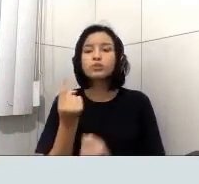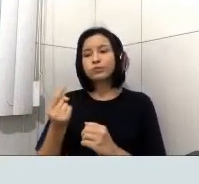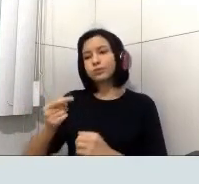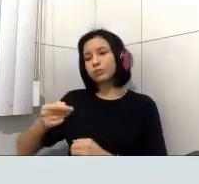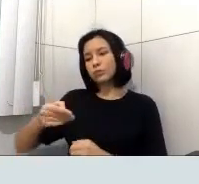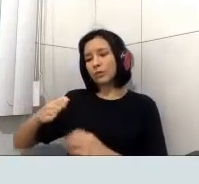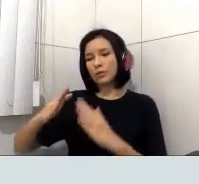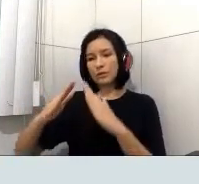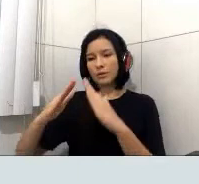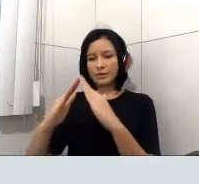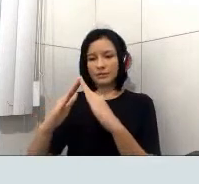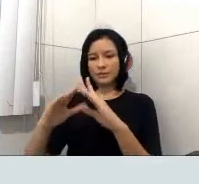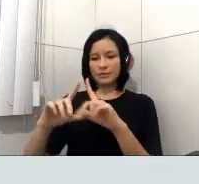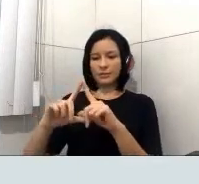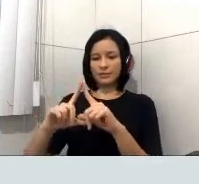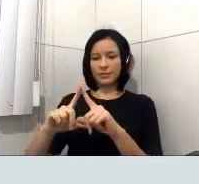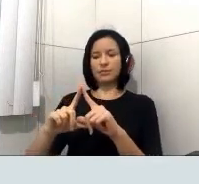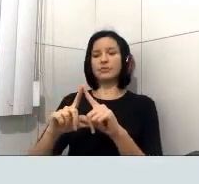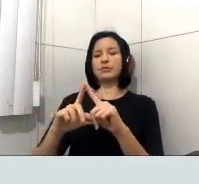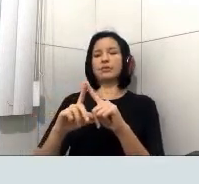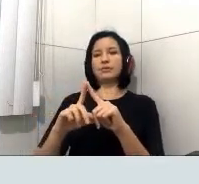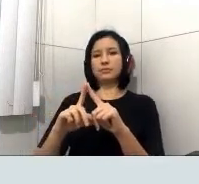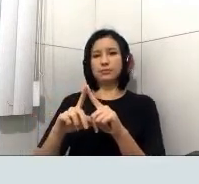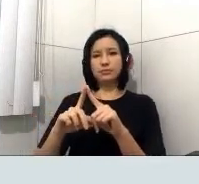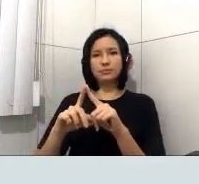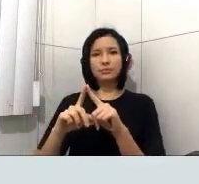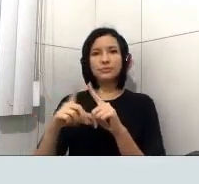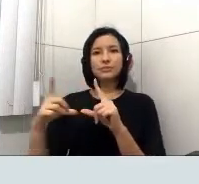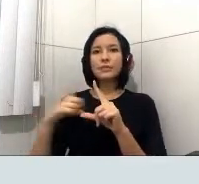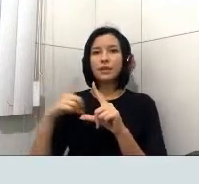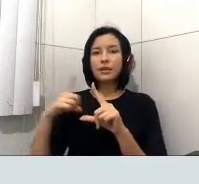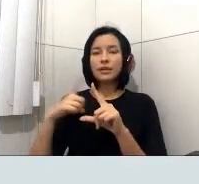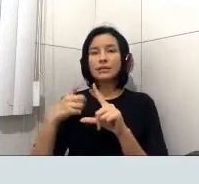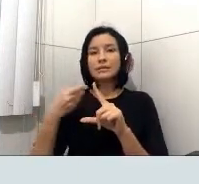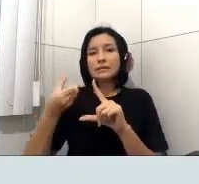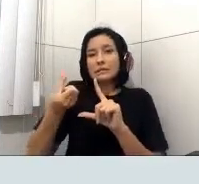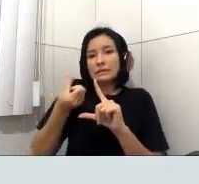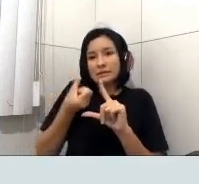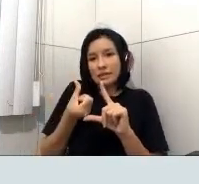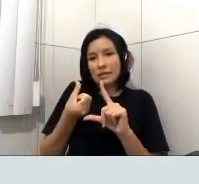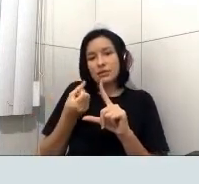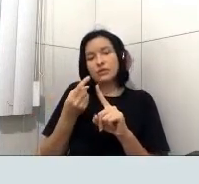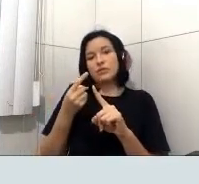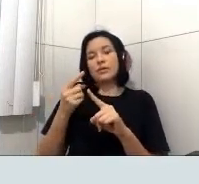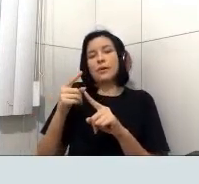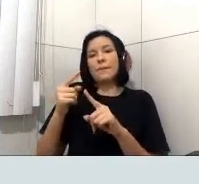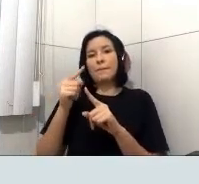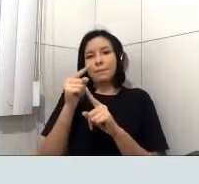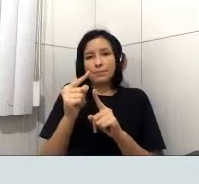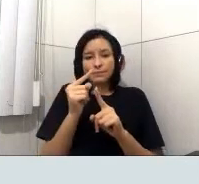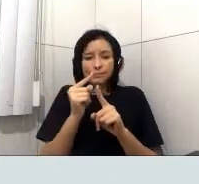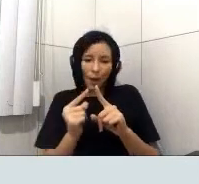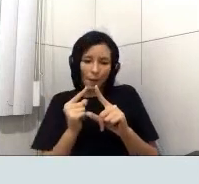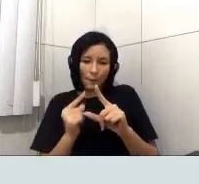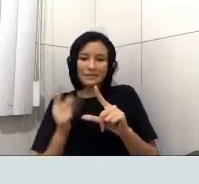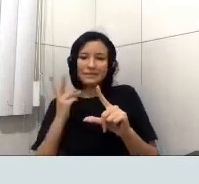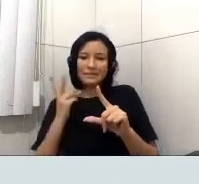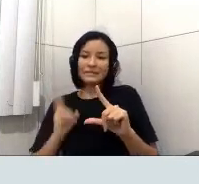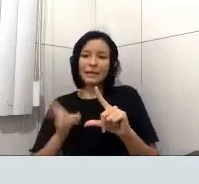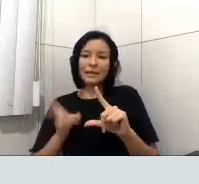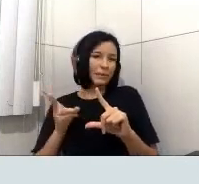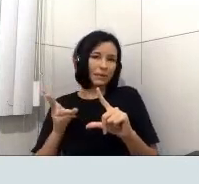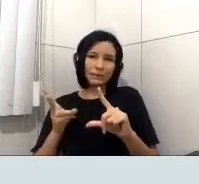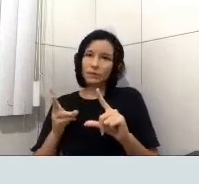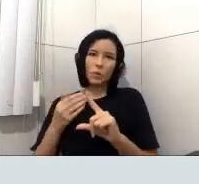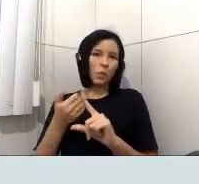triângulo ele tem que ter 6 palitos, certo? Sempre. Independente do lado,